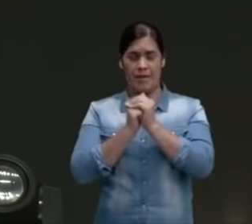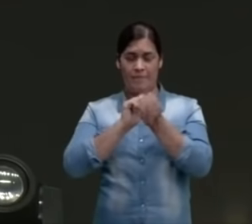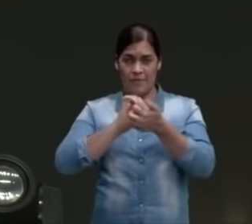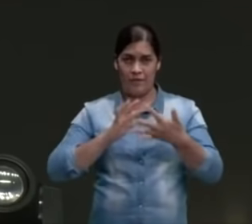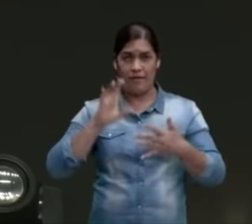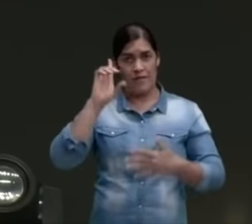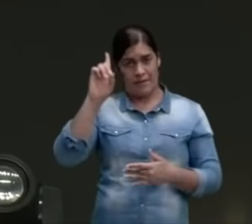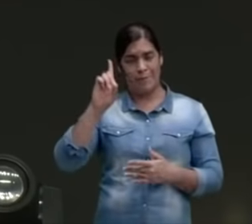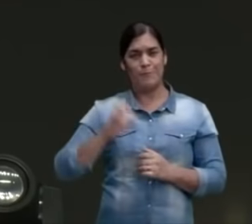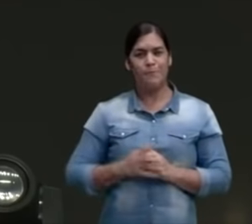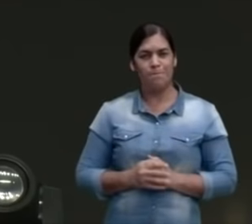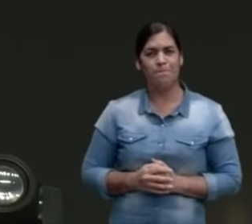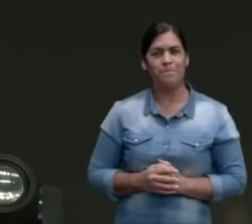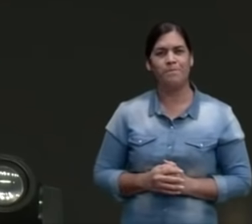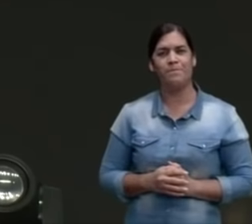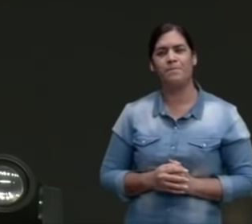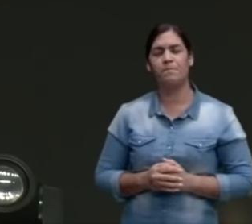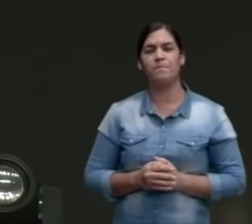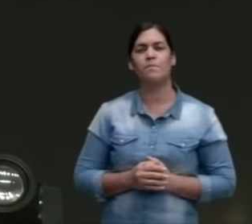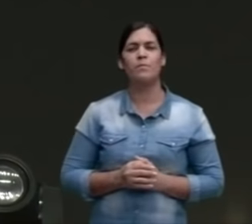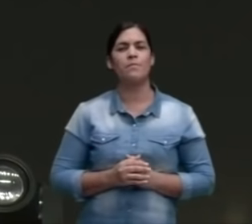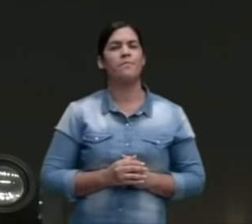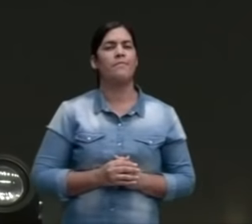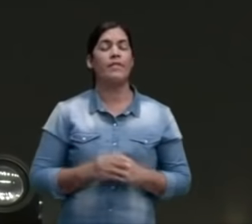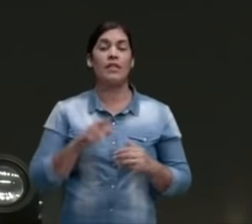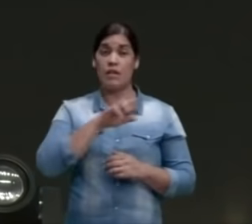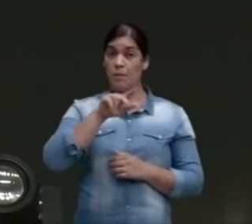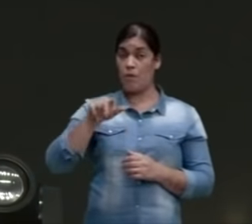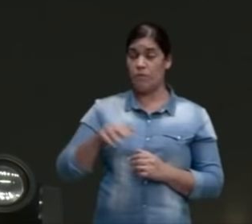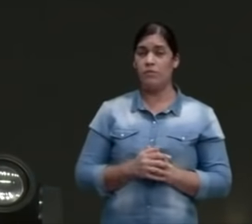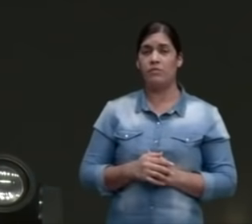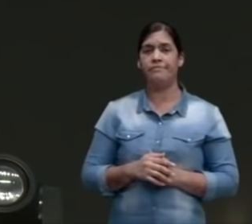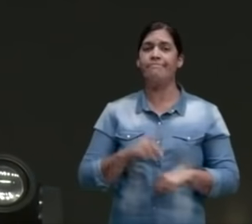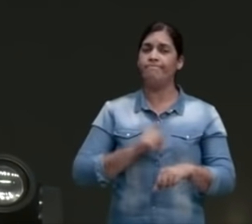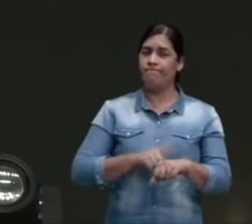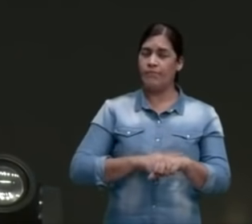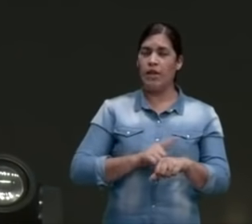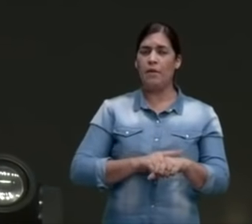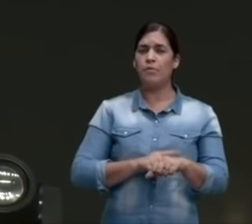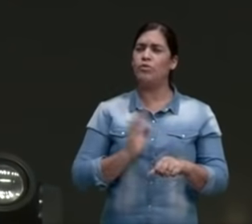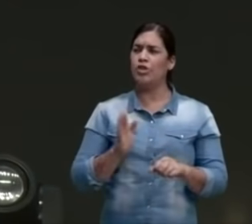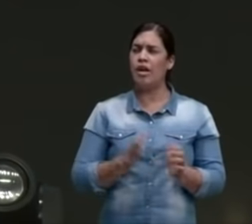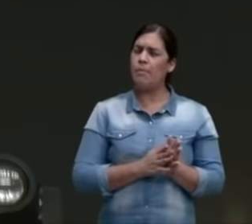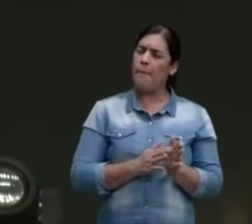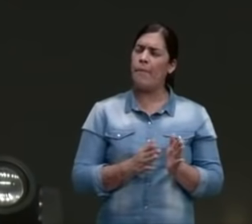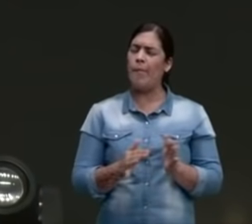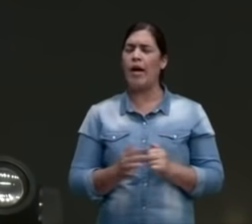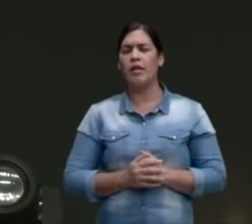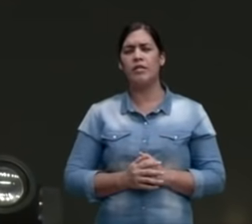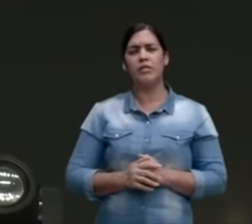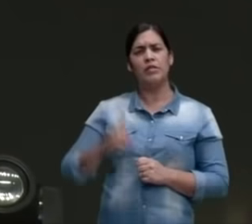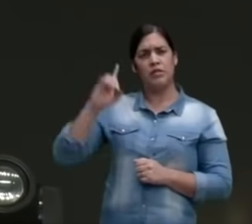Deus. Irmãos, já faz um tempo que Deus tem me